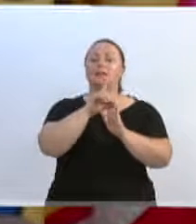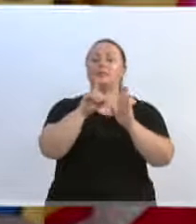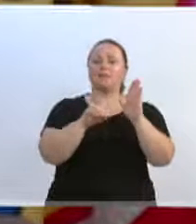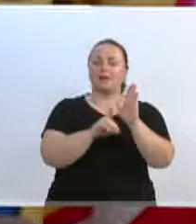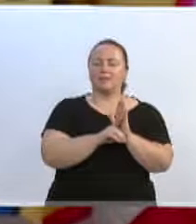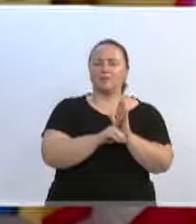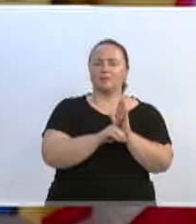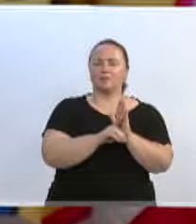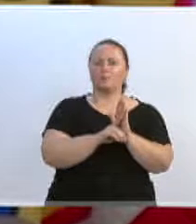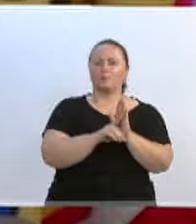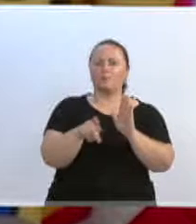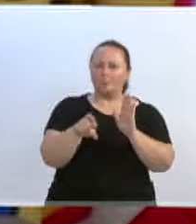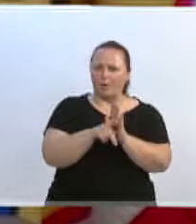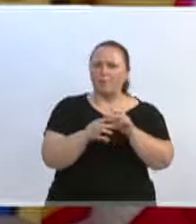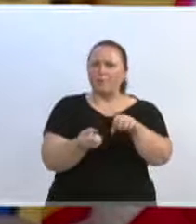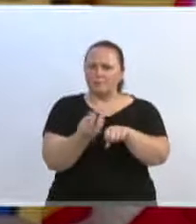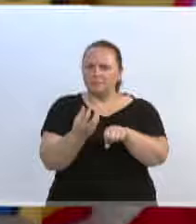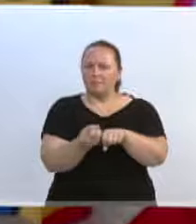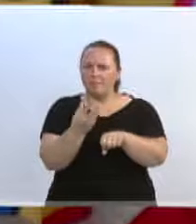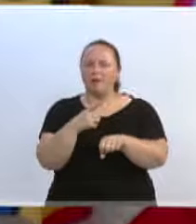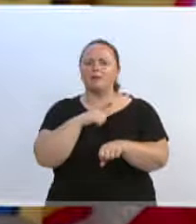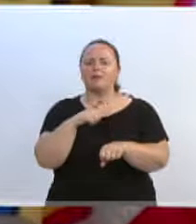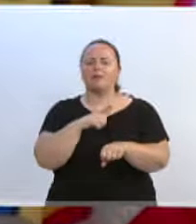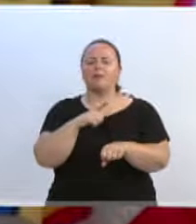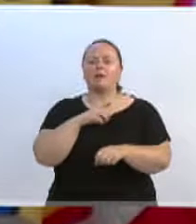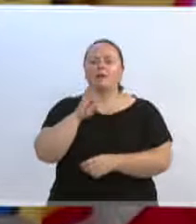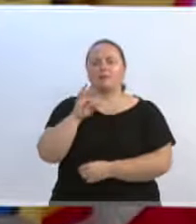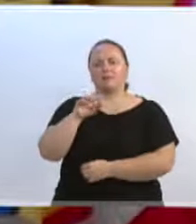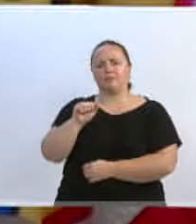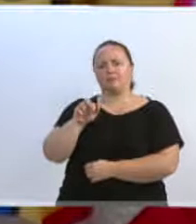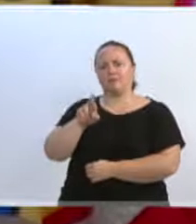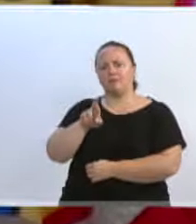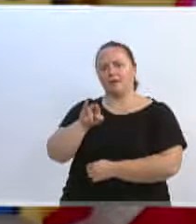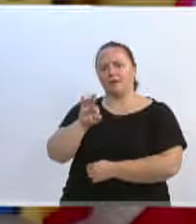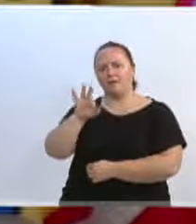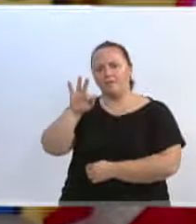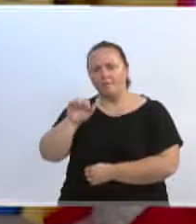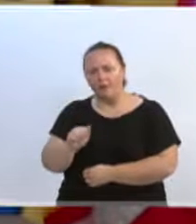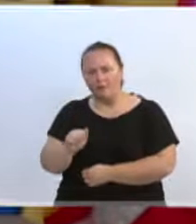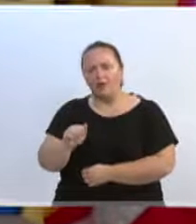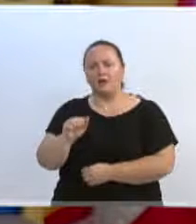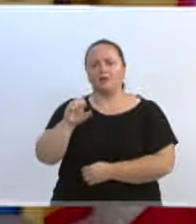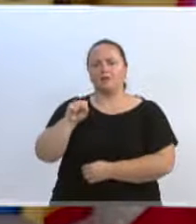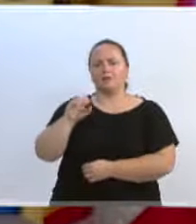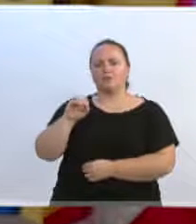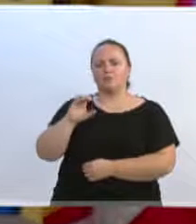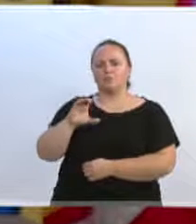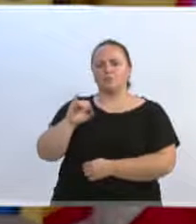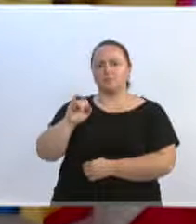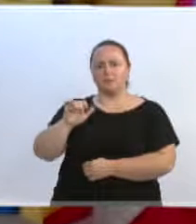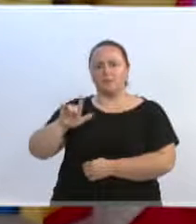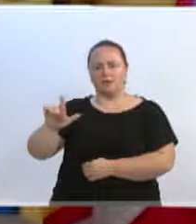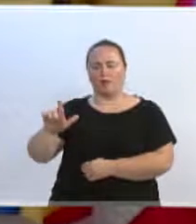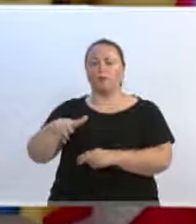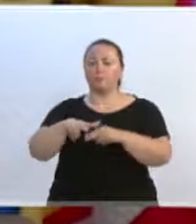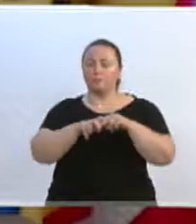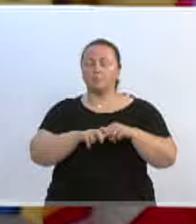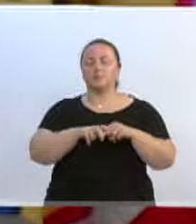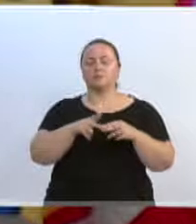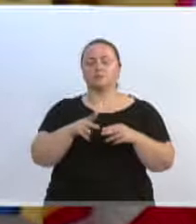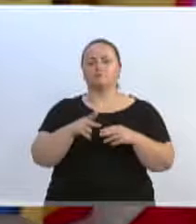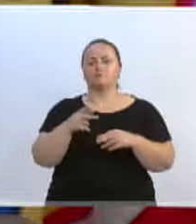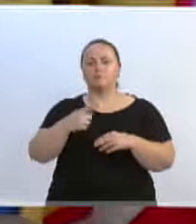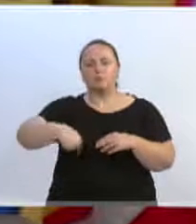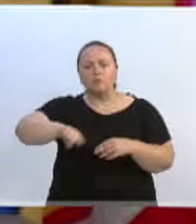10.809 do SAMAI. E para que a gente possa falar sobre esse tema, e aí foi uma sugestão nossa e também